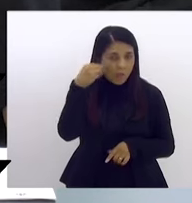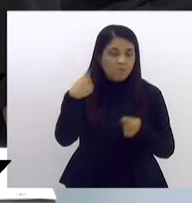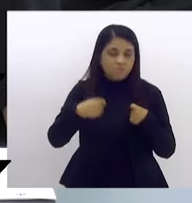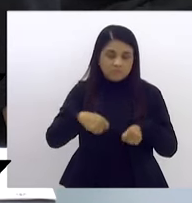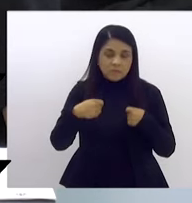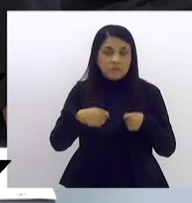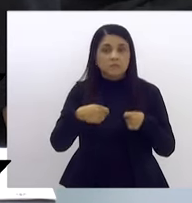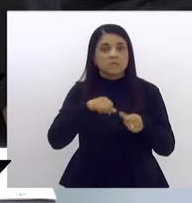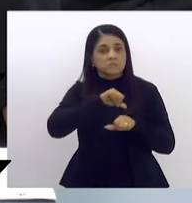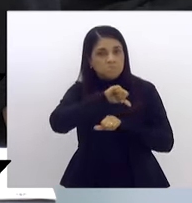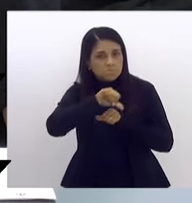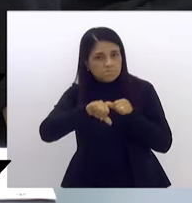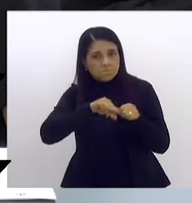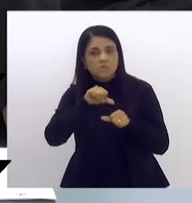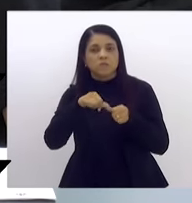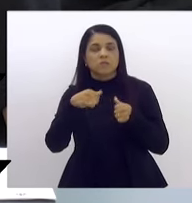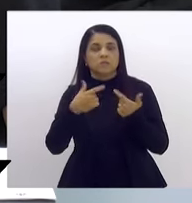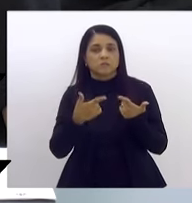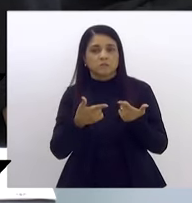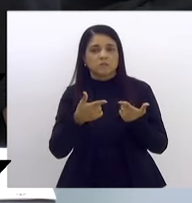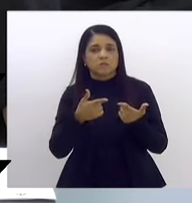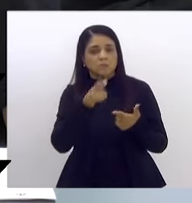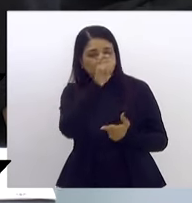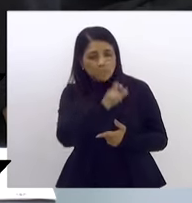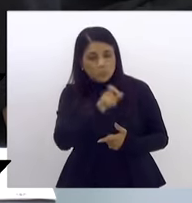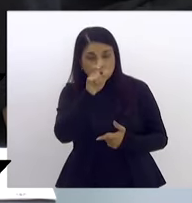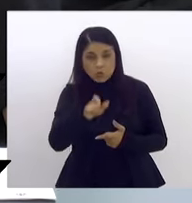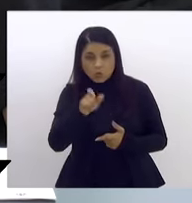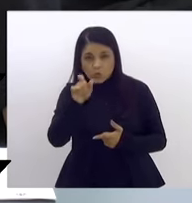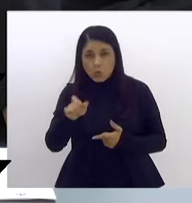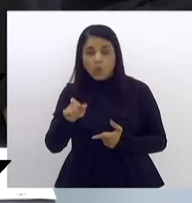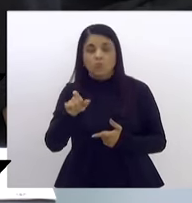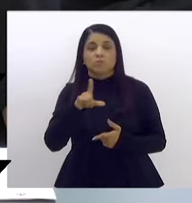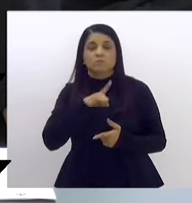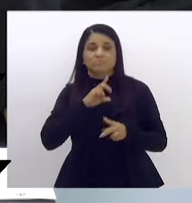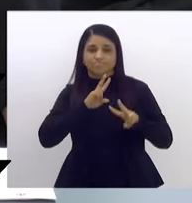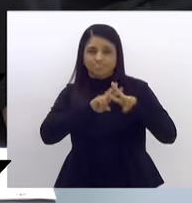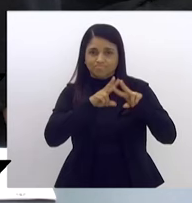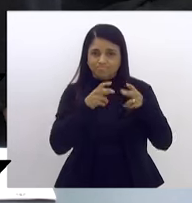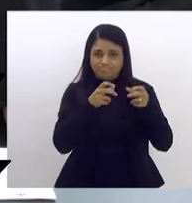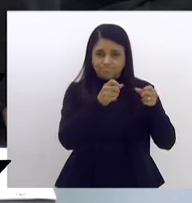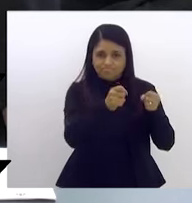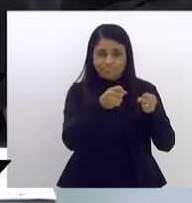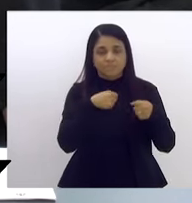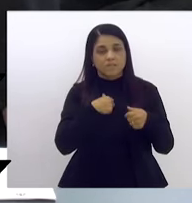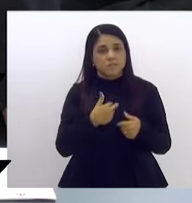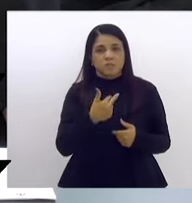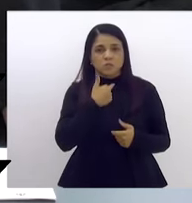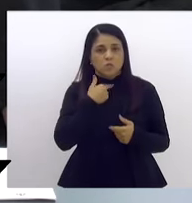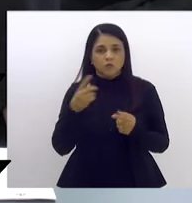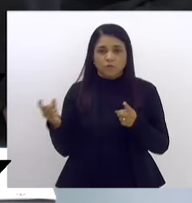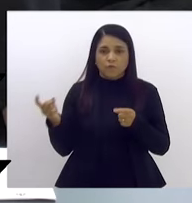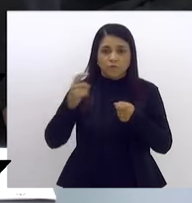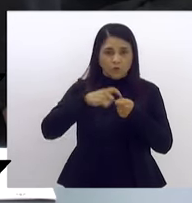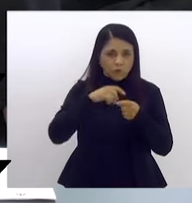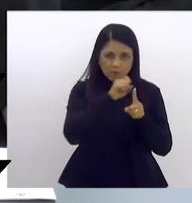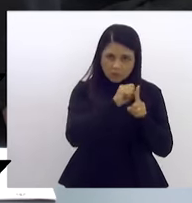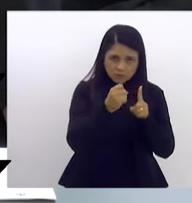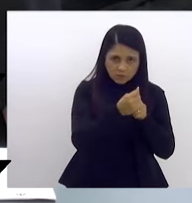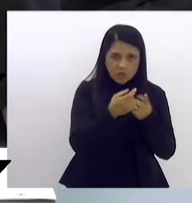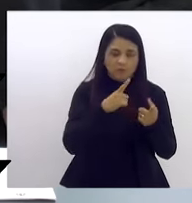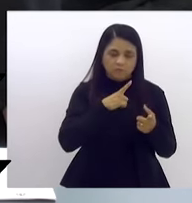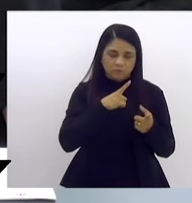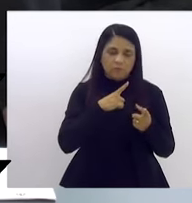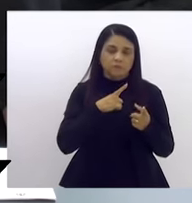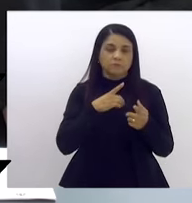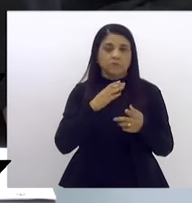paradigma eh para casos né de pessoas que são consideradas eh inimputáveis e que estavam nos antigos manicômios Judiciários